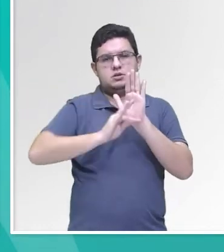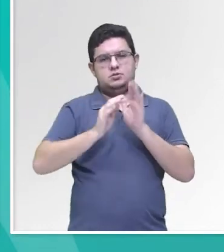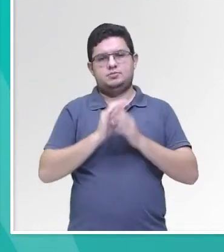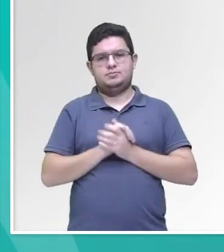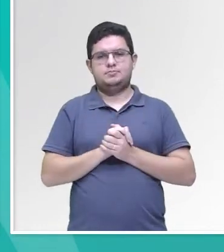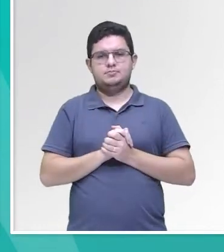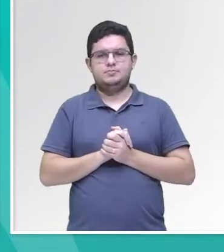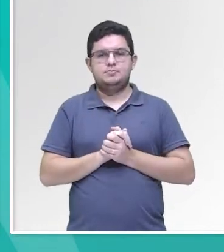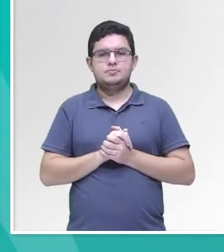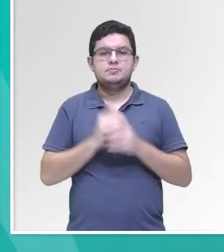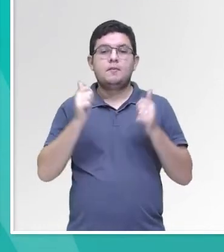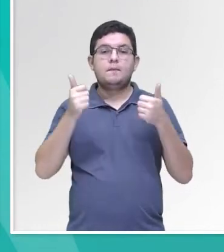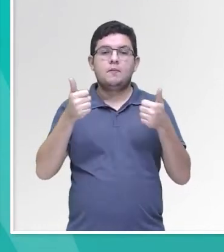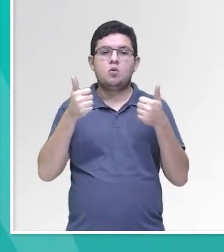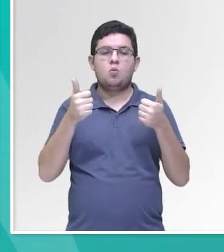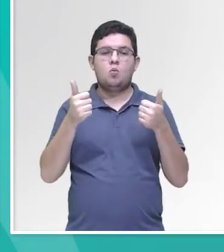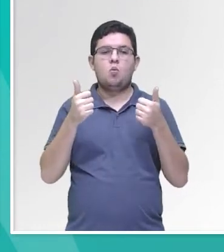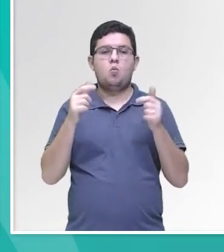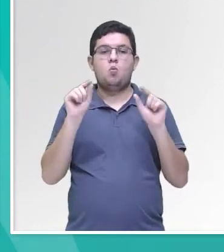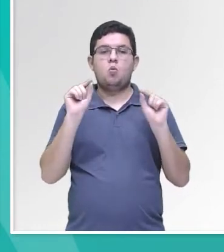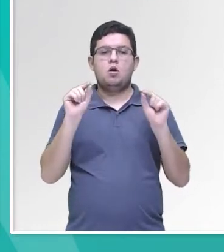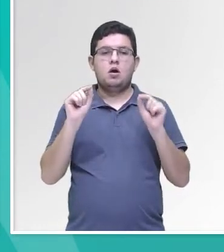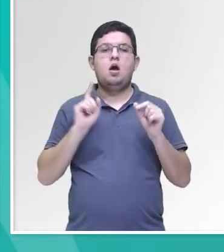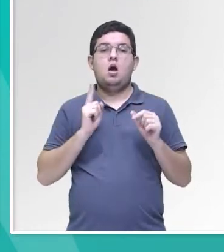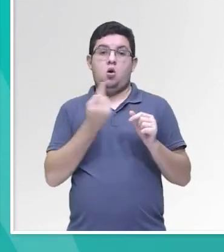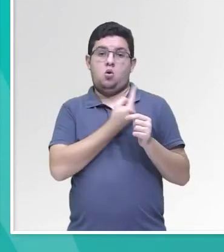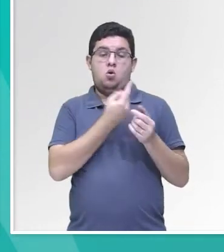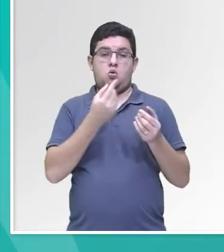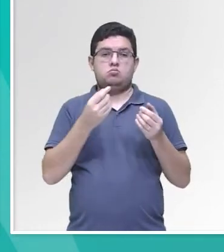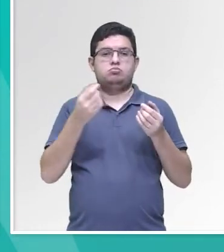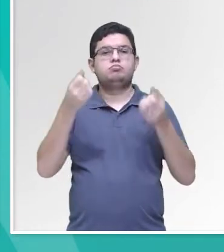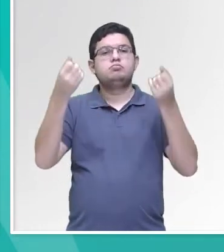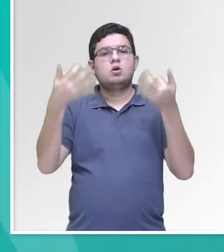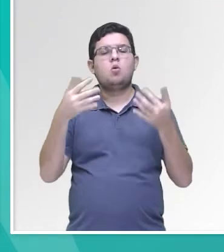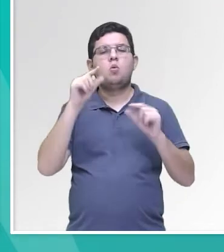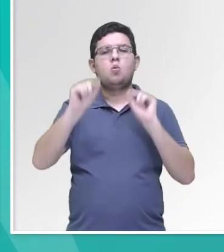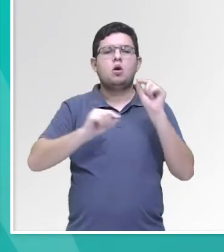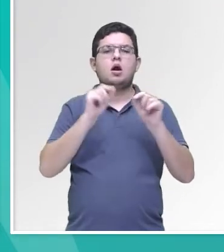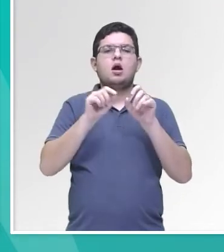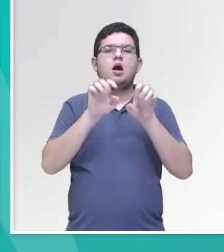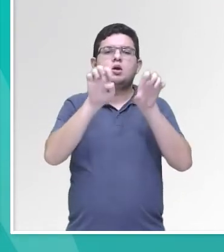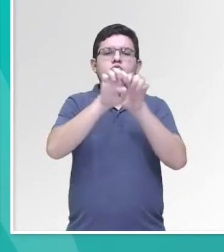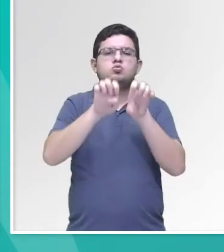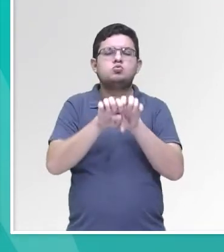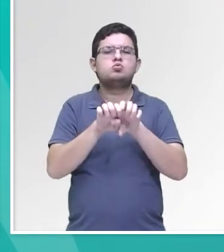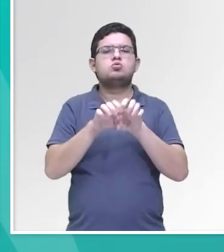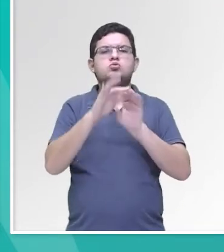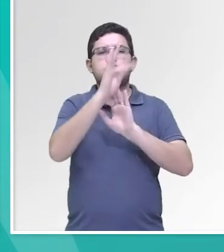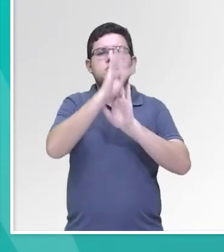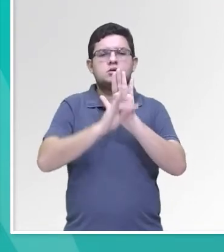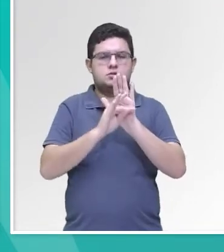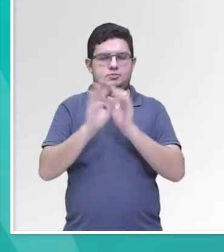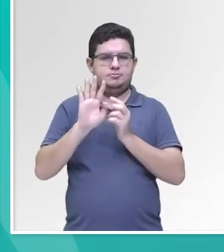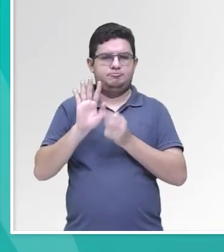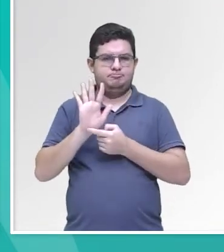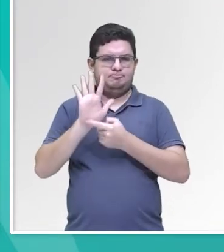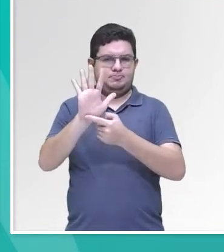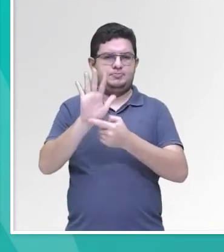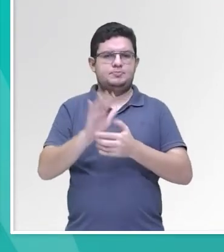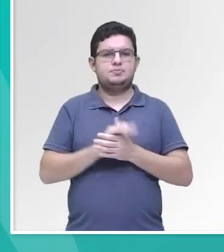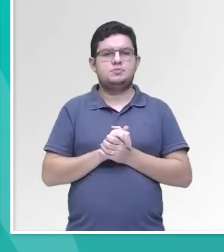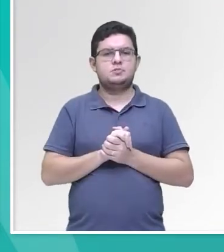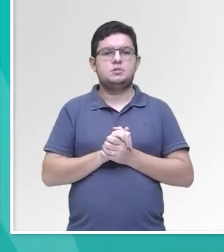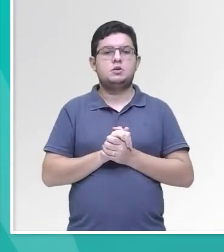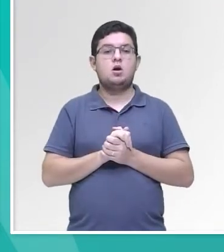então vamos agora falar sobre essa estruturação textual. E a gente vai usar o texto, que foi a redação do Enem,